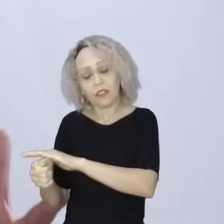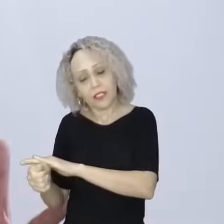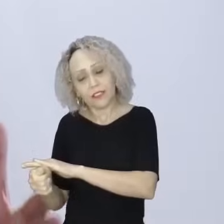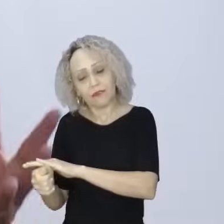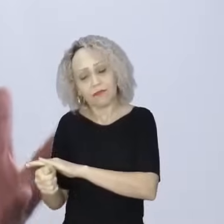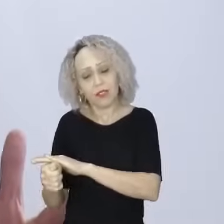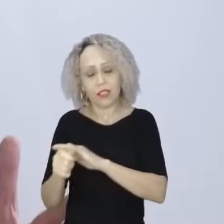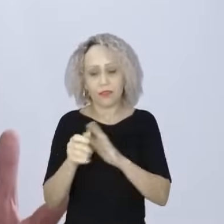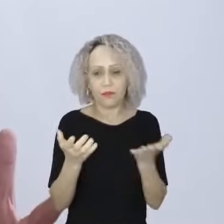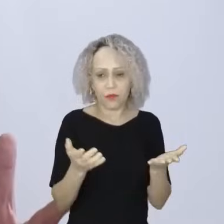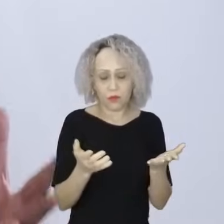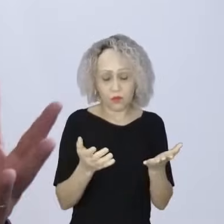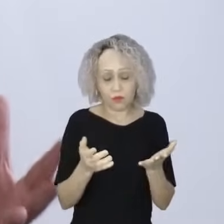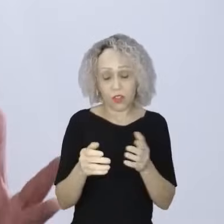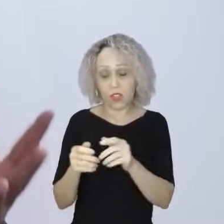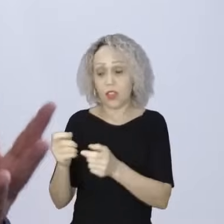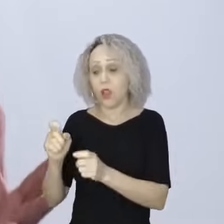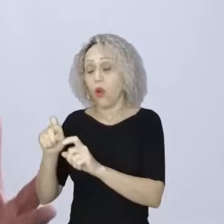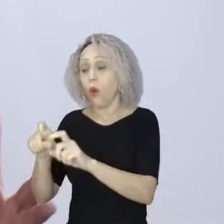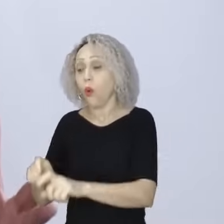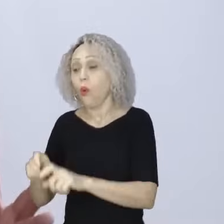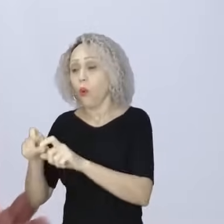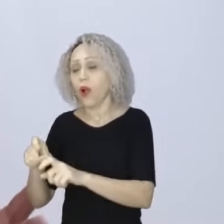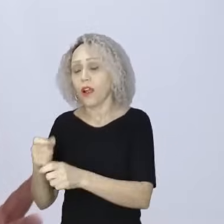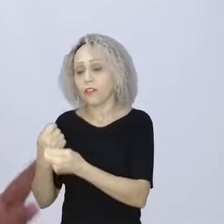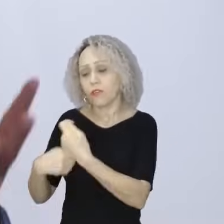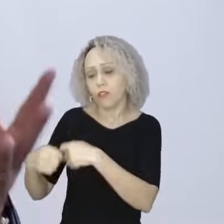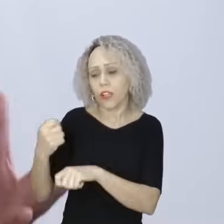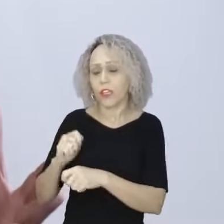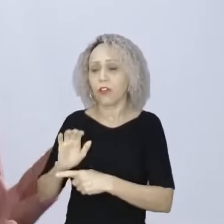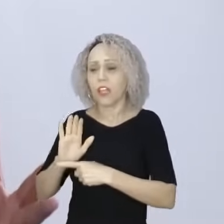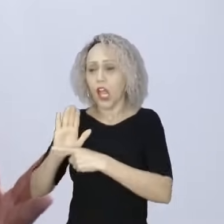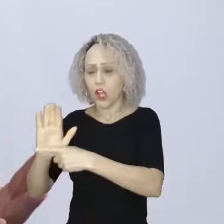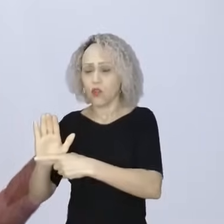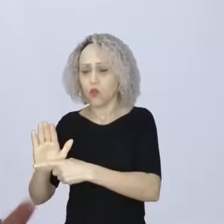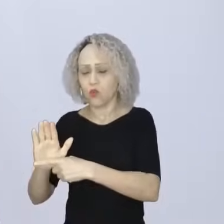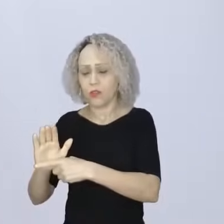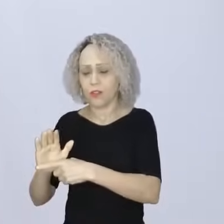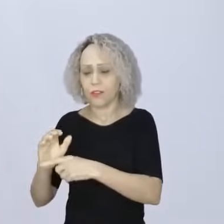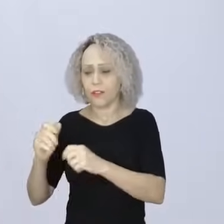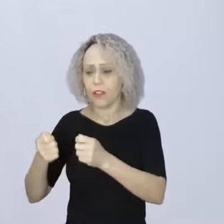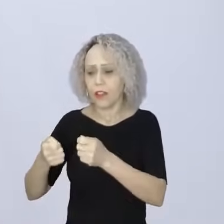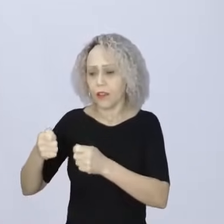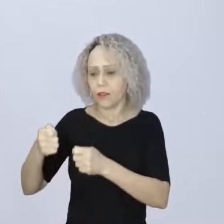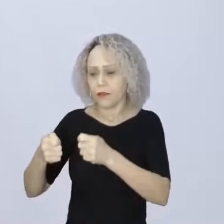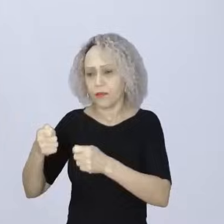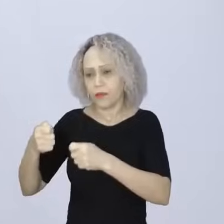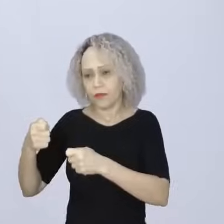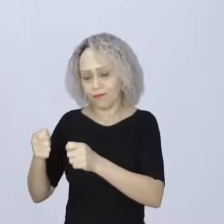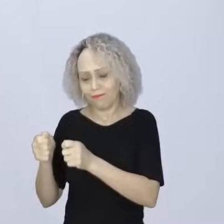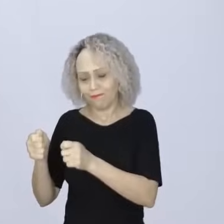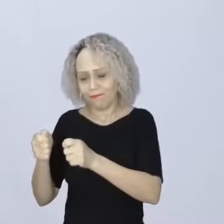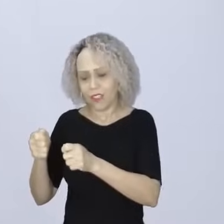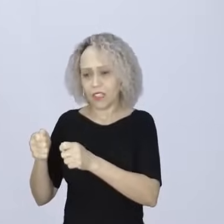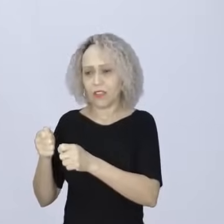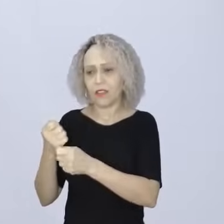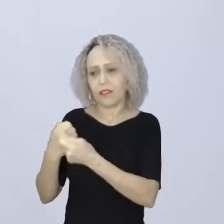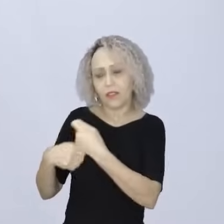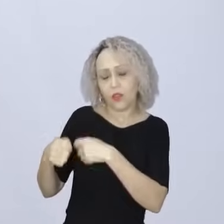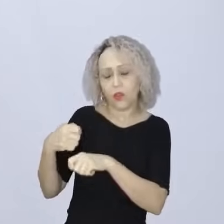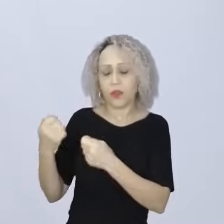Como eu falei aqui, o agronegócio ajuda a fortalecer a balança comercial favorável e o PIB do país. A agricultura familiar